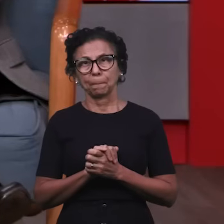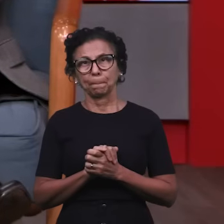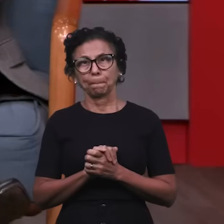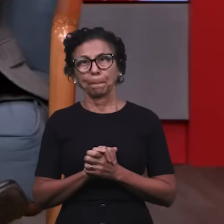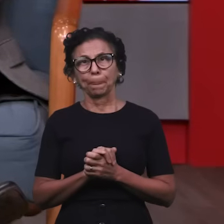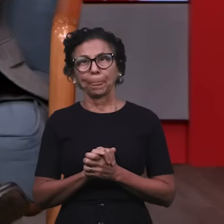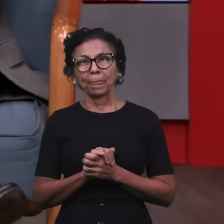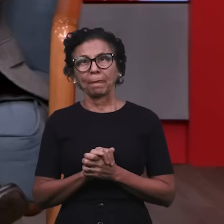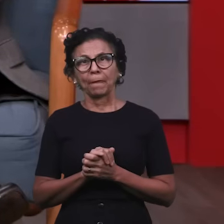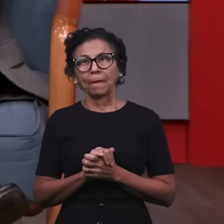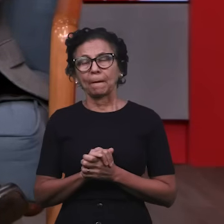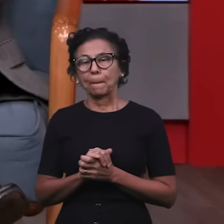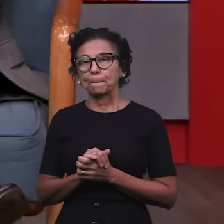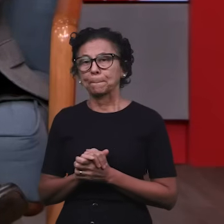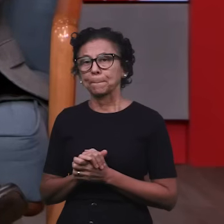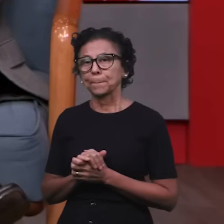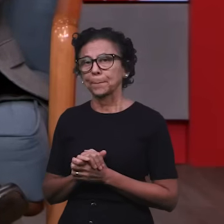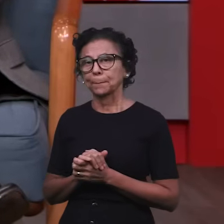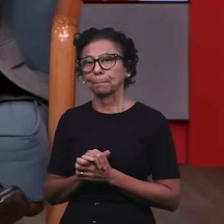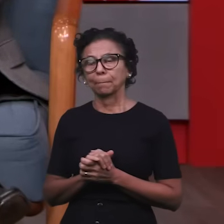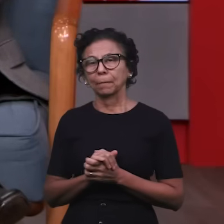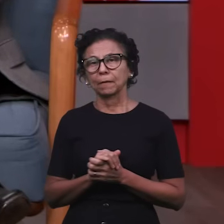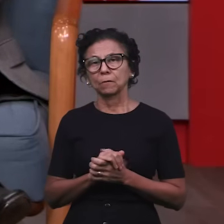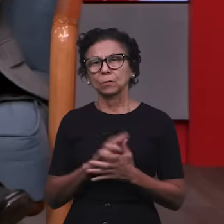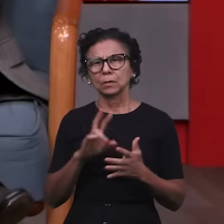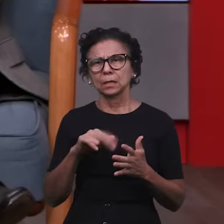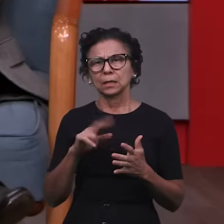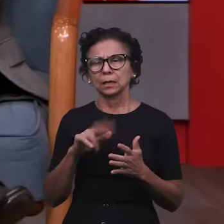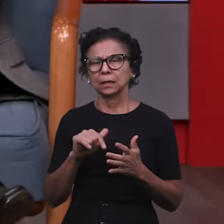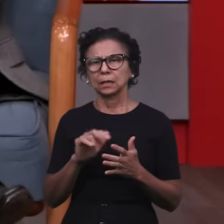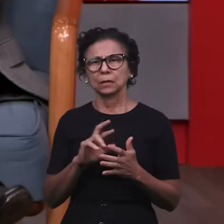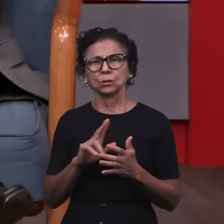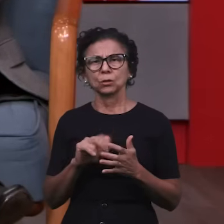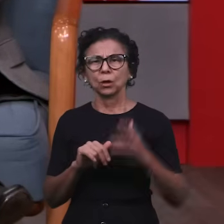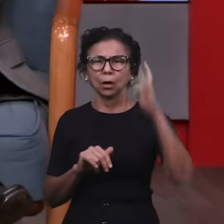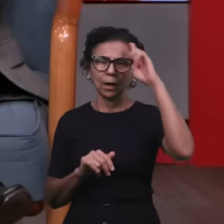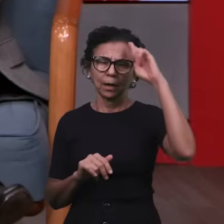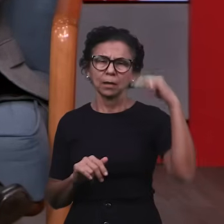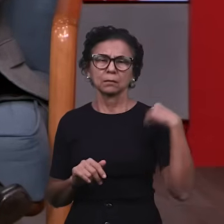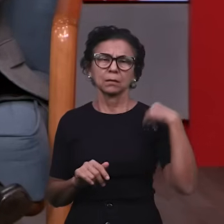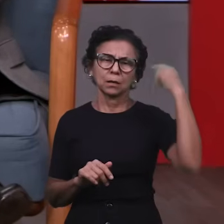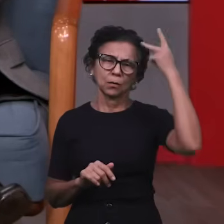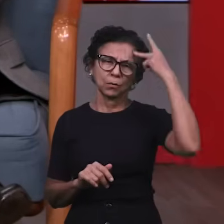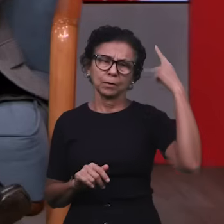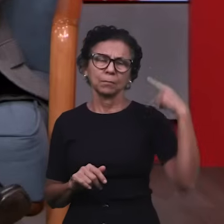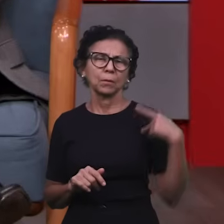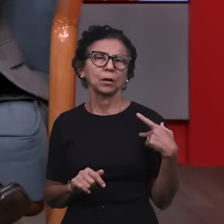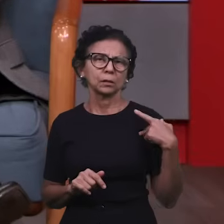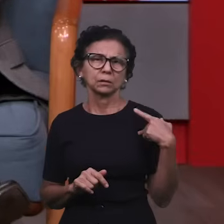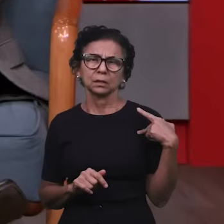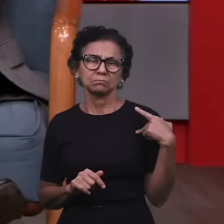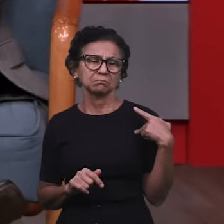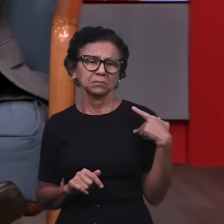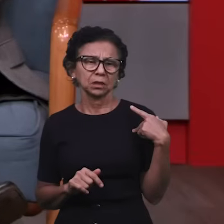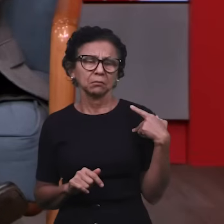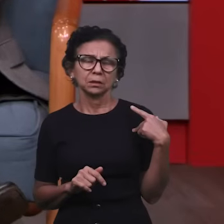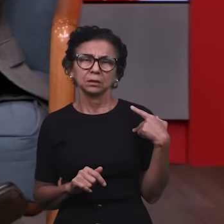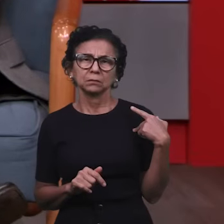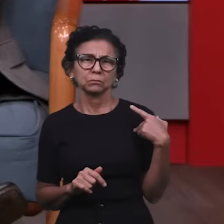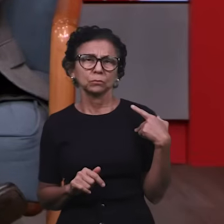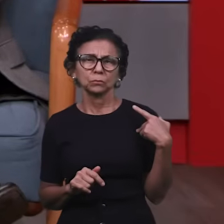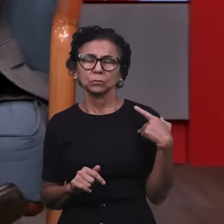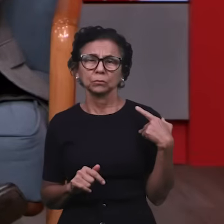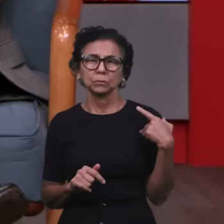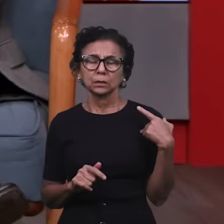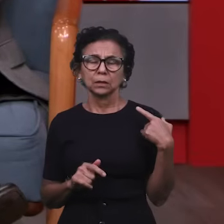ela não atinge o homem na alma, atinge o ouvido, fere o ouvido. Foi o